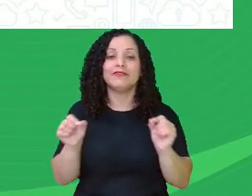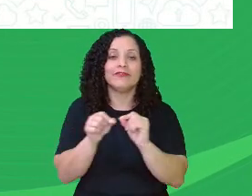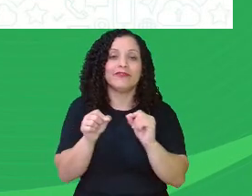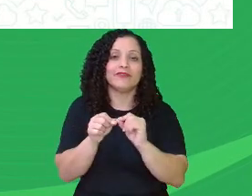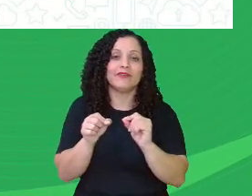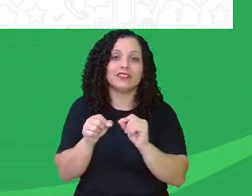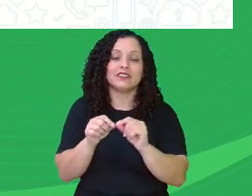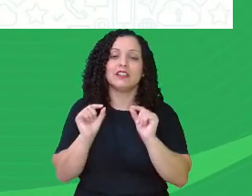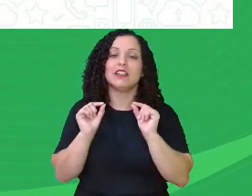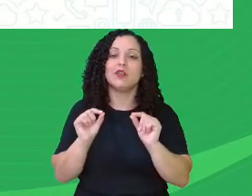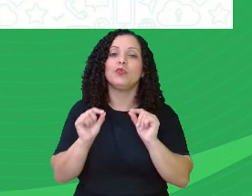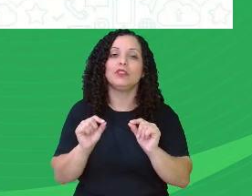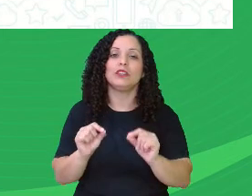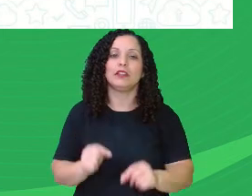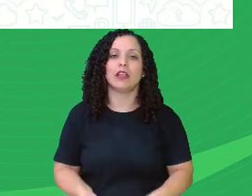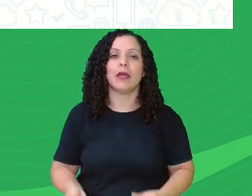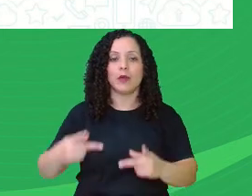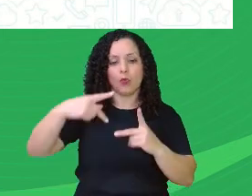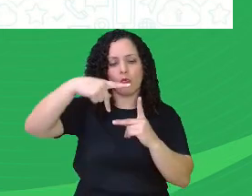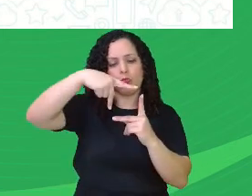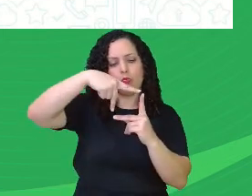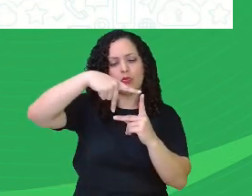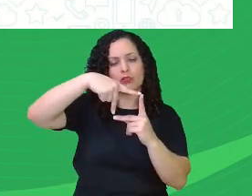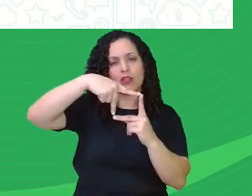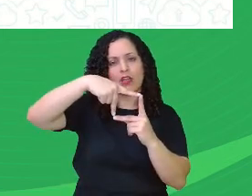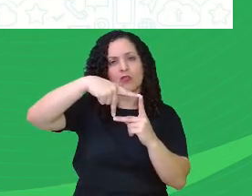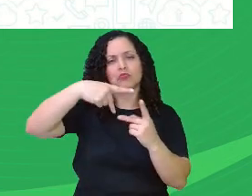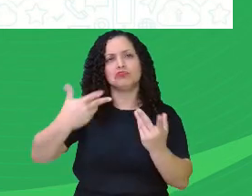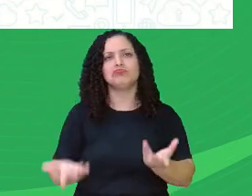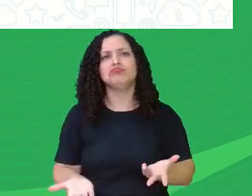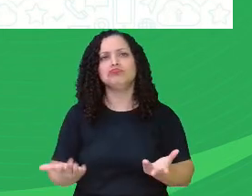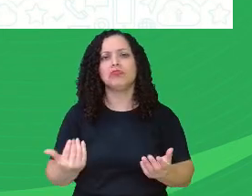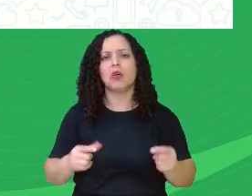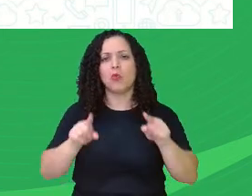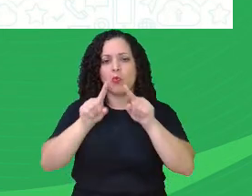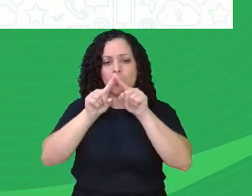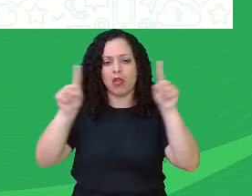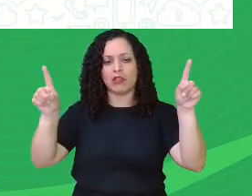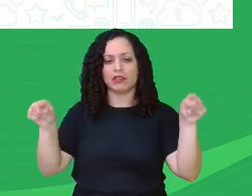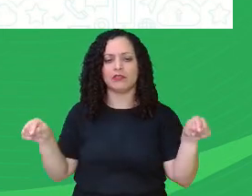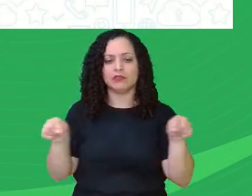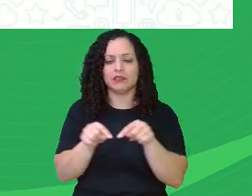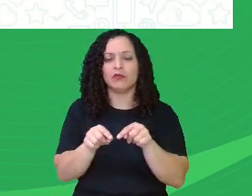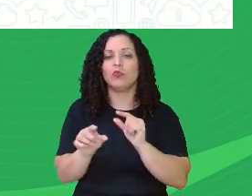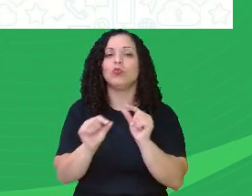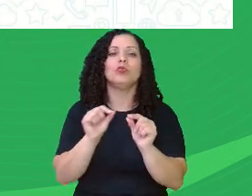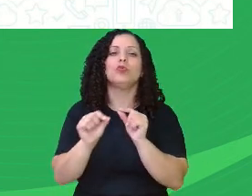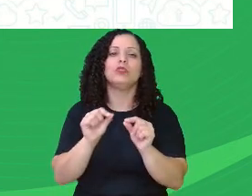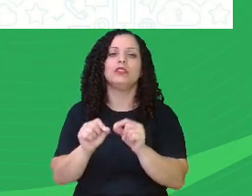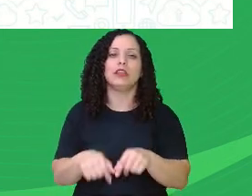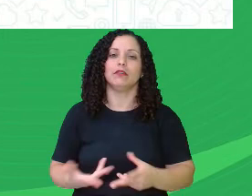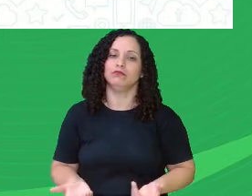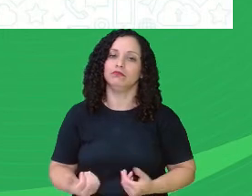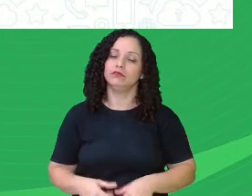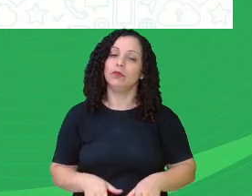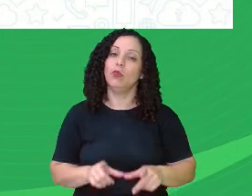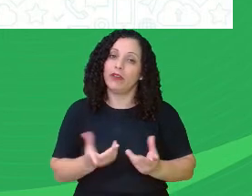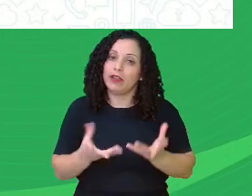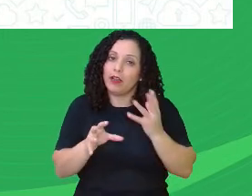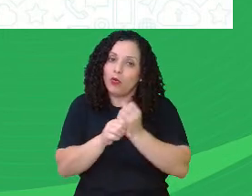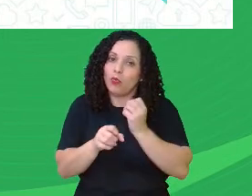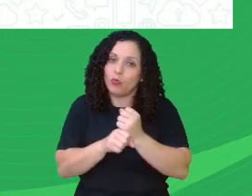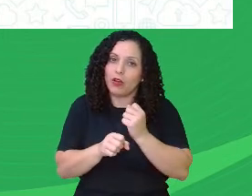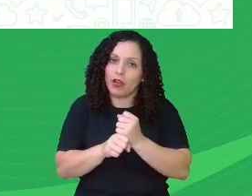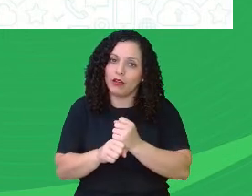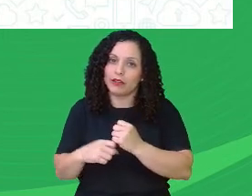um paralelepípedo, ambas. E aí eu posso fazer comprimento vezes largura vezes altura. A gente pode perceber isso, tá bom? Então